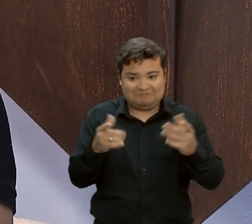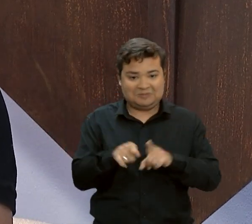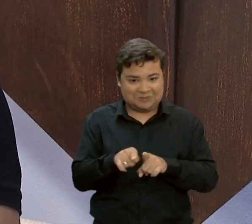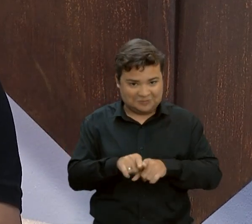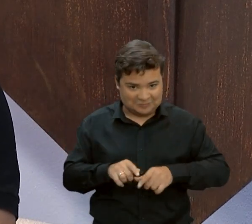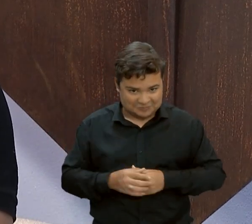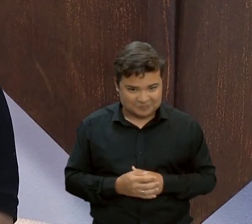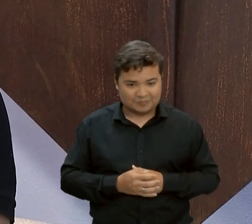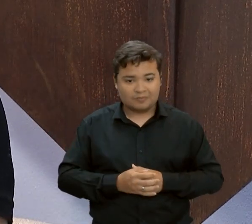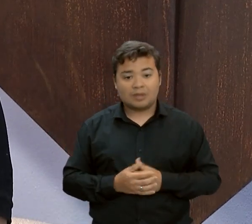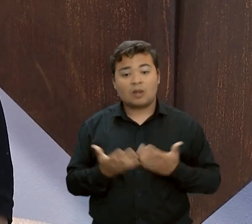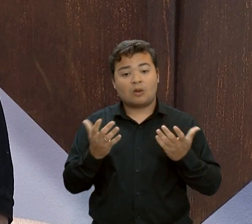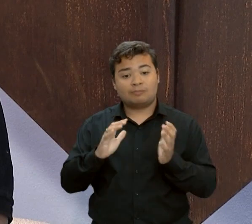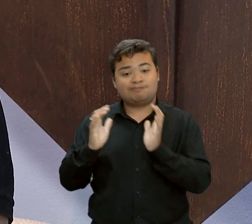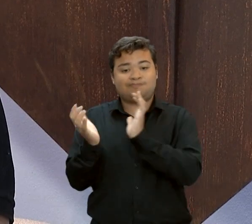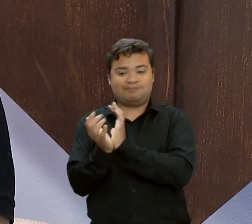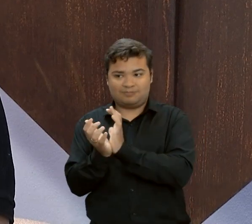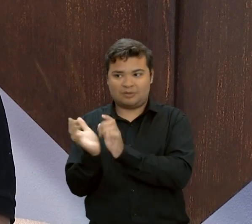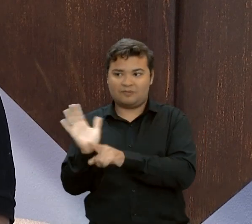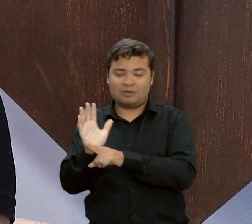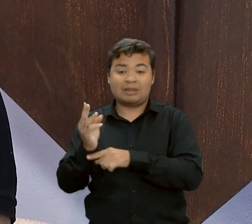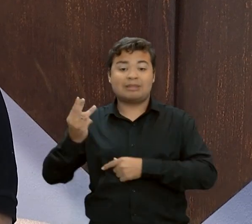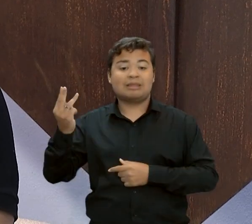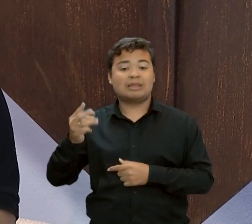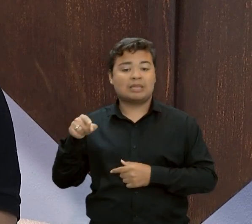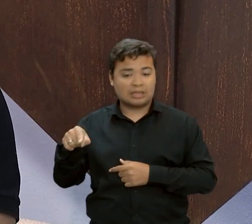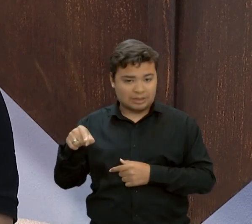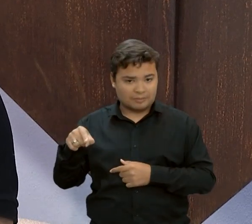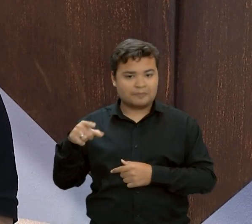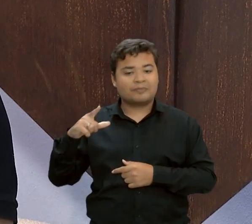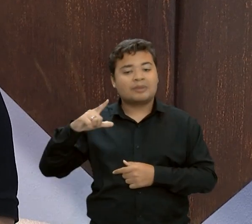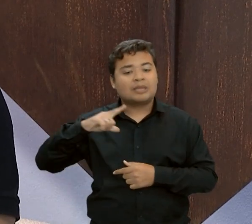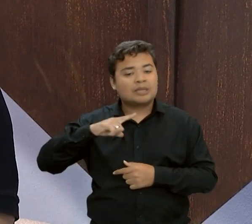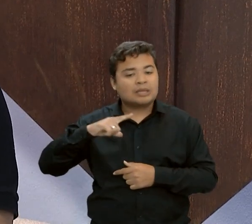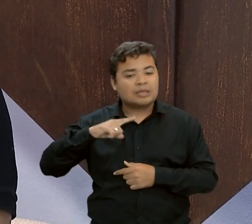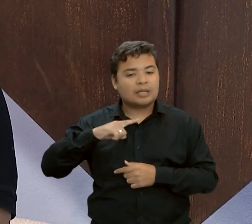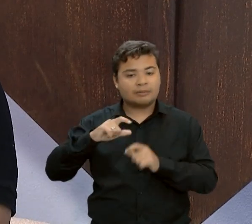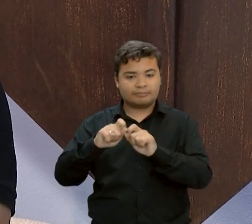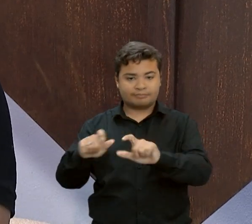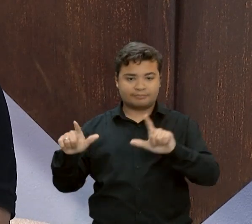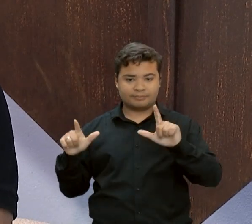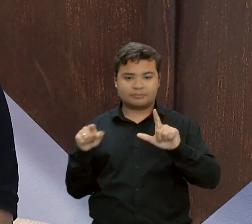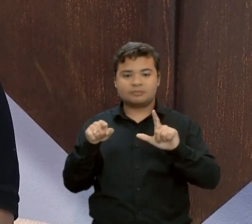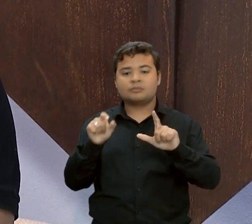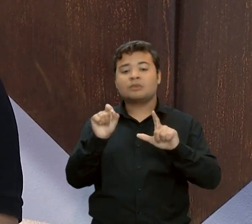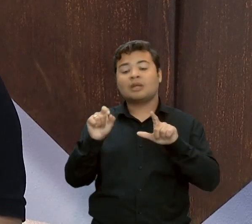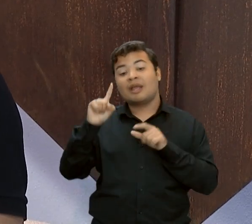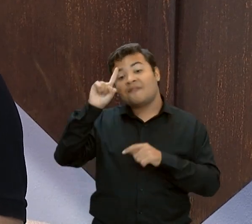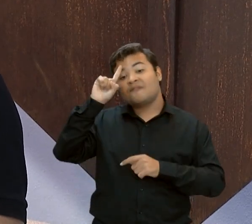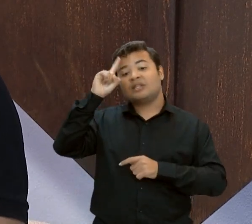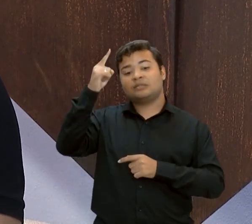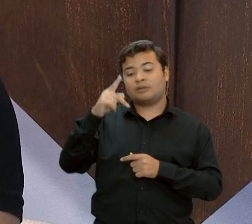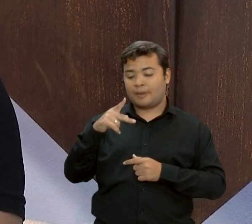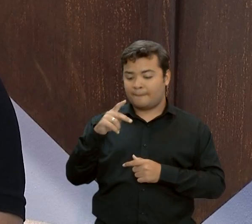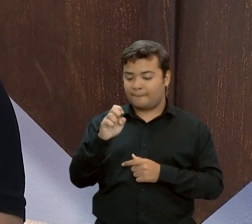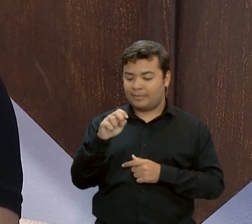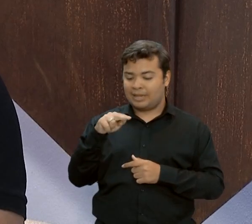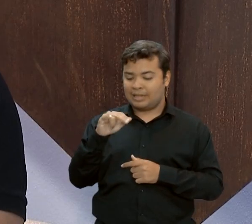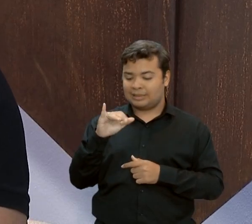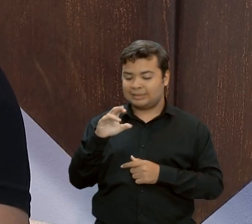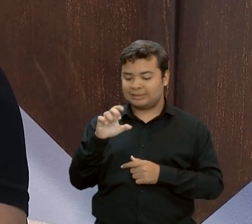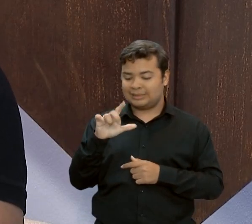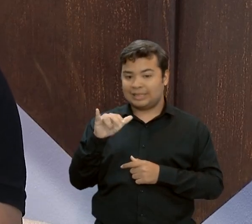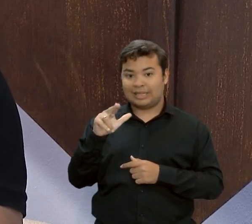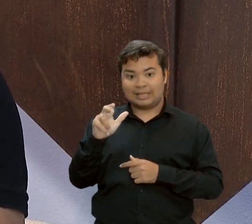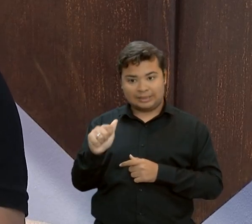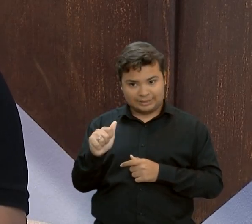terceira temporada que nós estamos ainda gravando, né, tem um episódio que me chamou muita atenção, né, a invenção da penicilina. Não tem como viajar